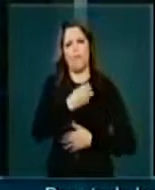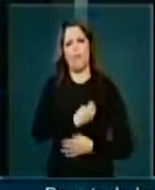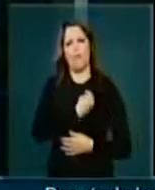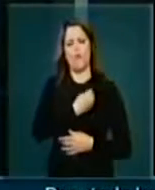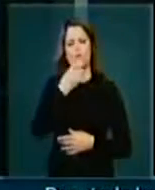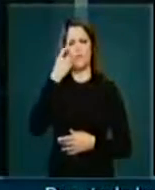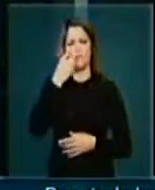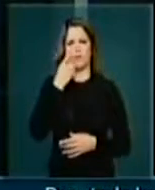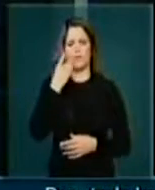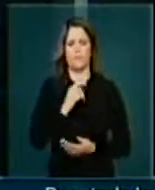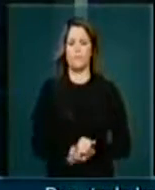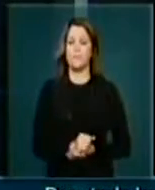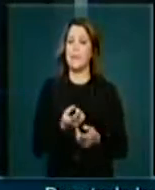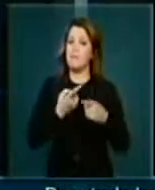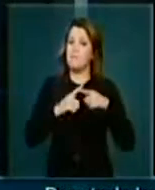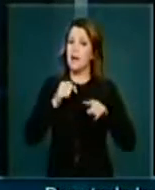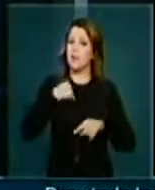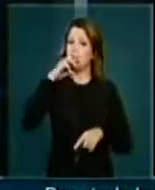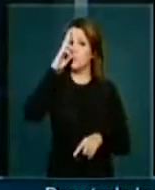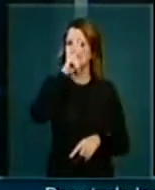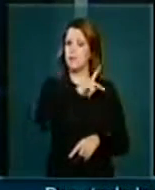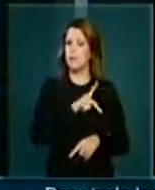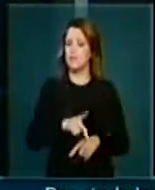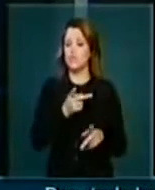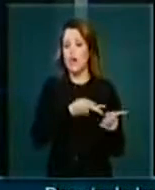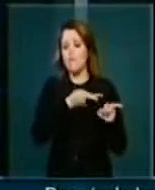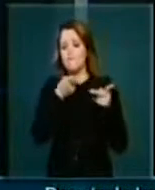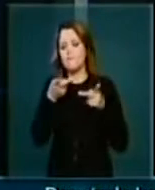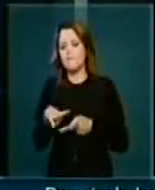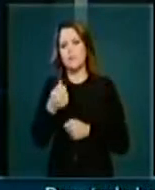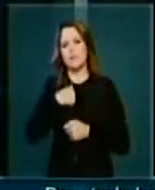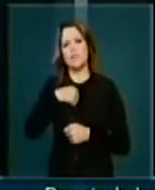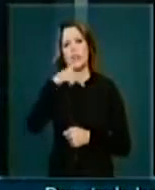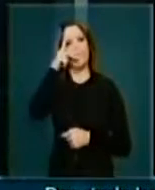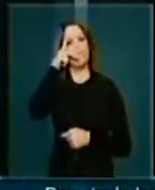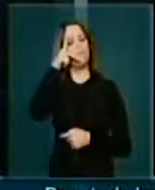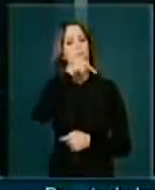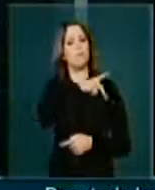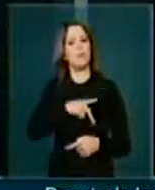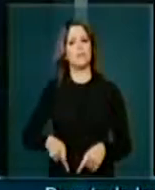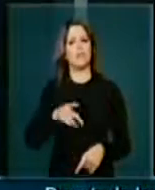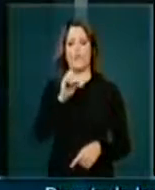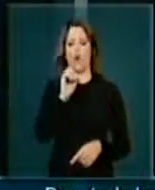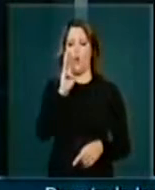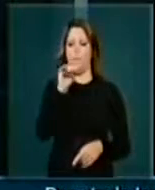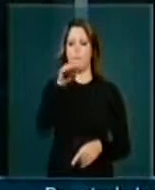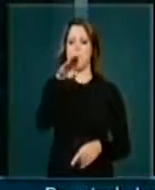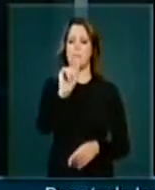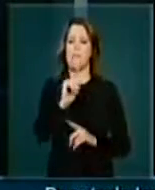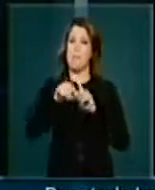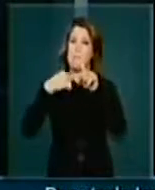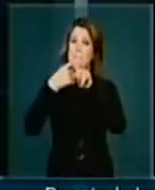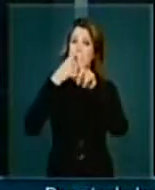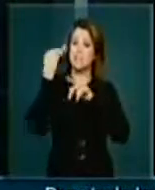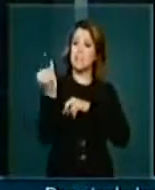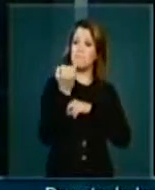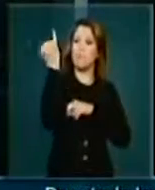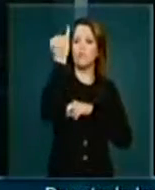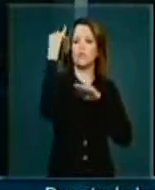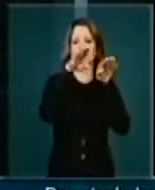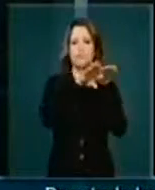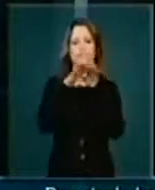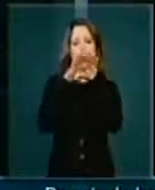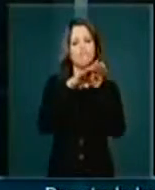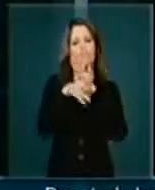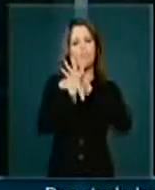pública. No entanto, senhor presidente, durante a passagem do presidente dos Estados Unidos, a mais forte nação democrática do